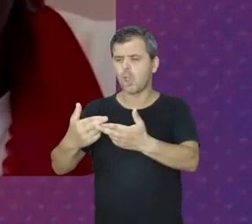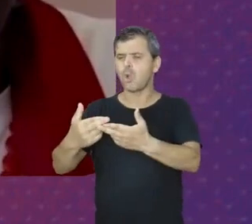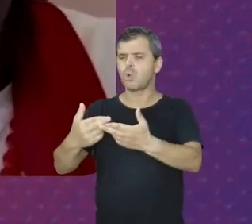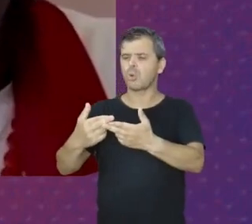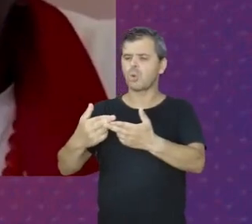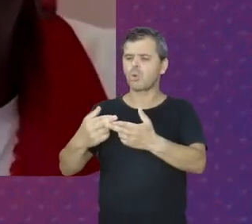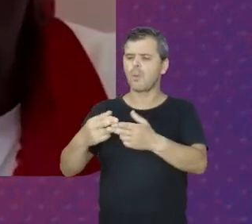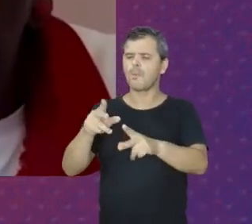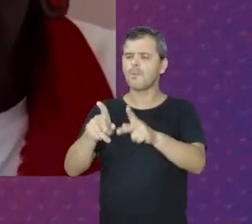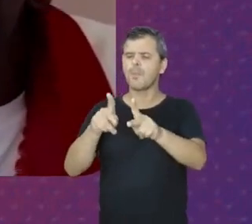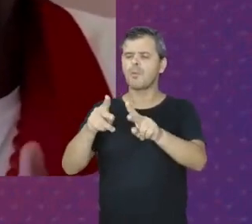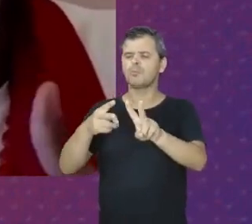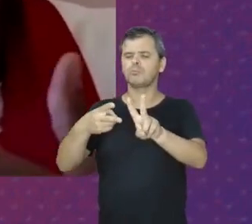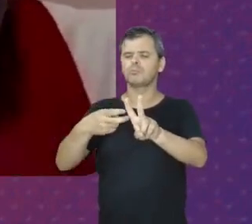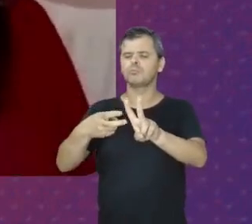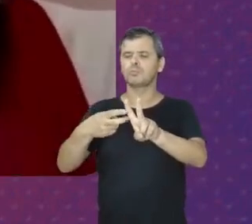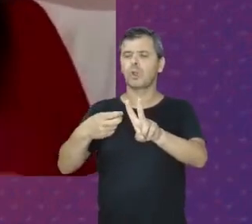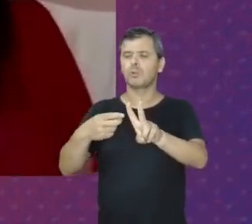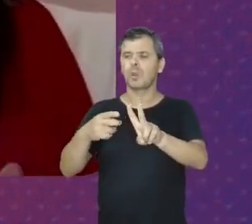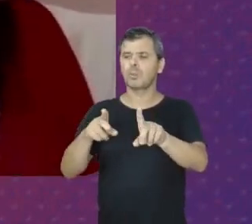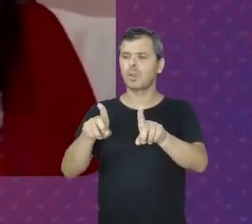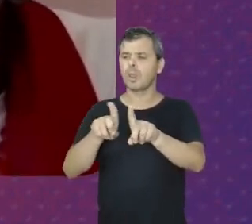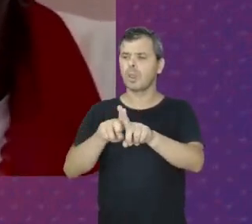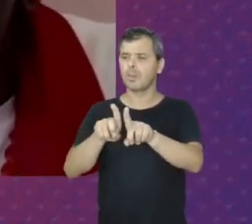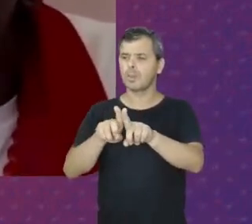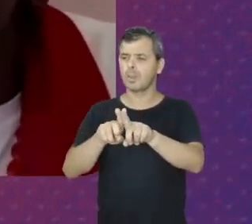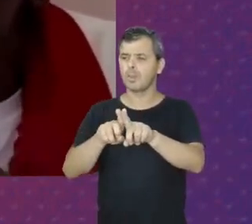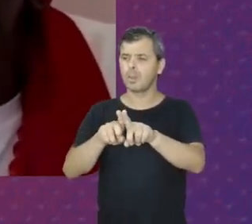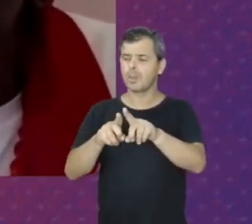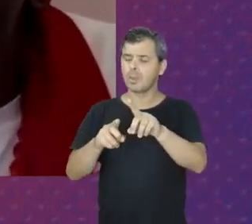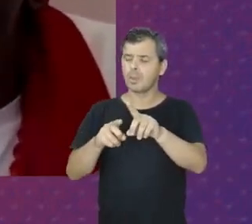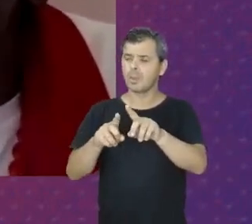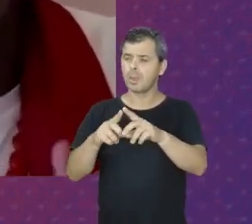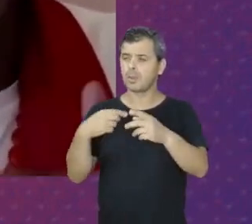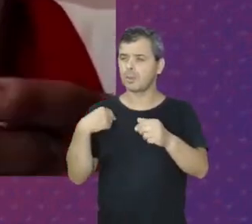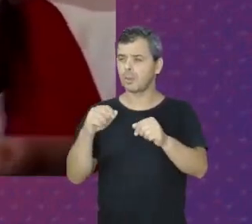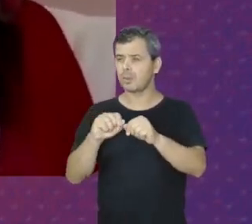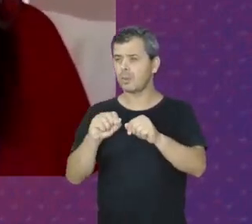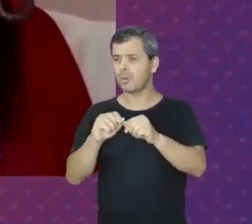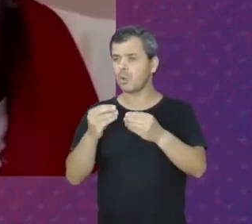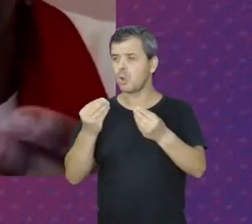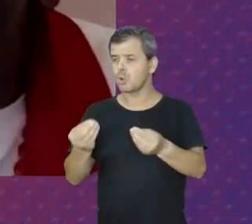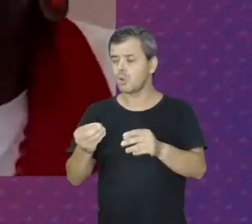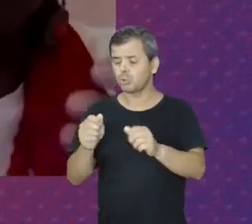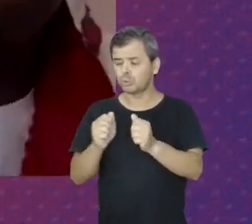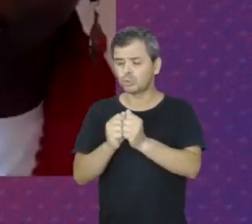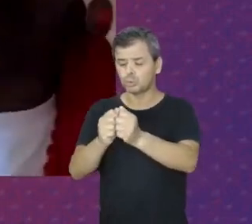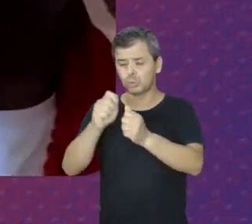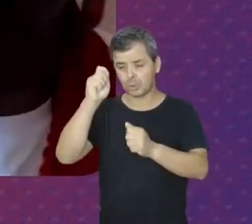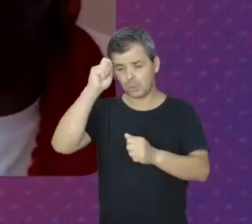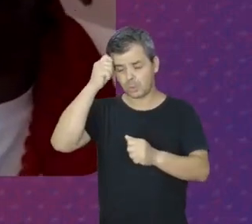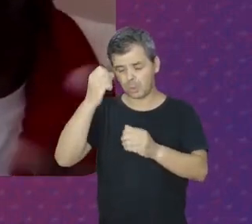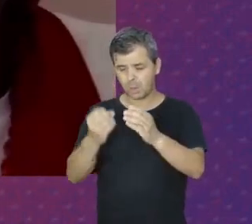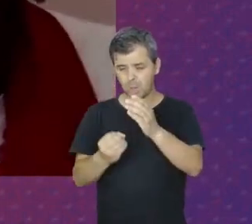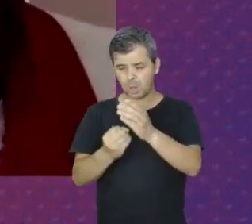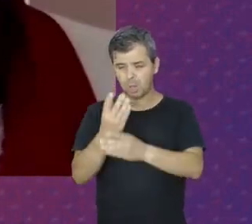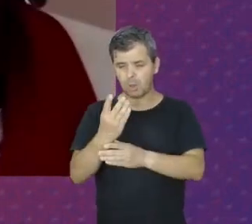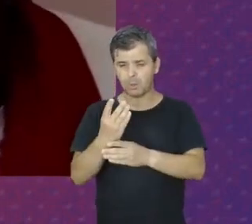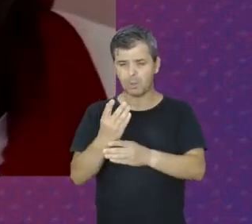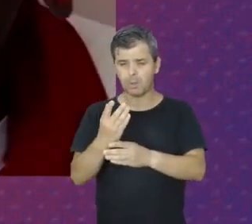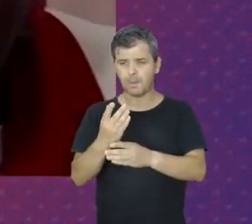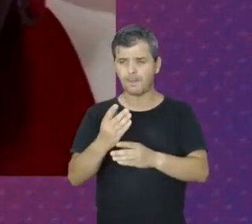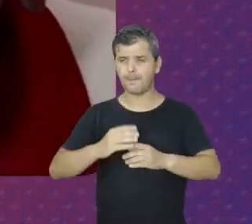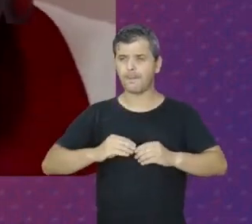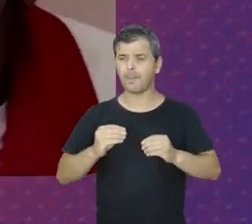indígenas e os povos, nossos povos originários com os povos também que ajudaram a construir, que são os